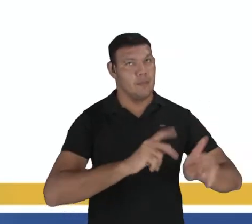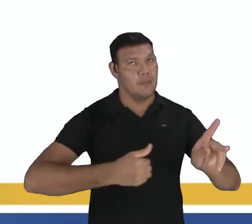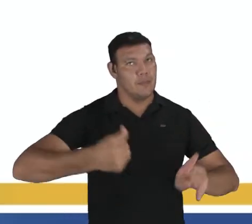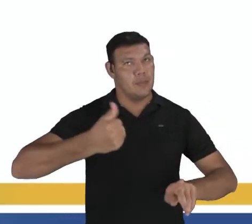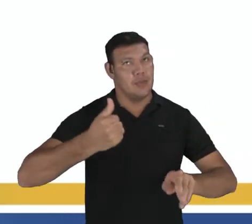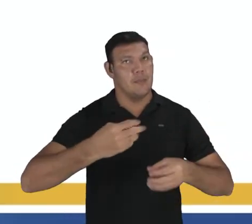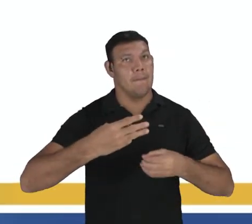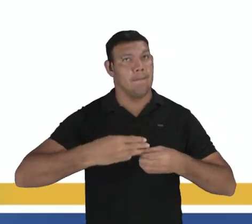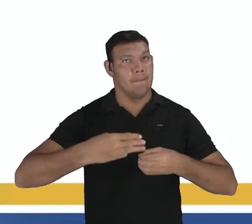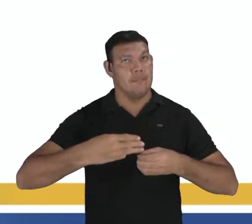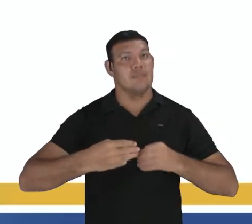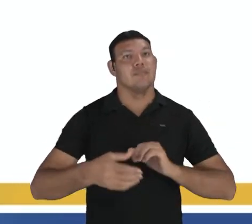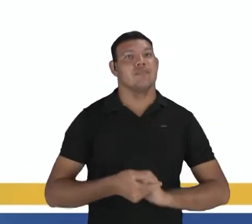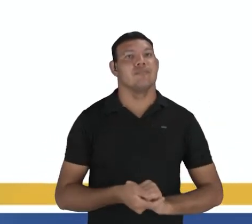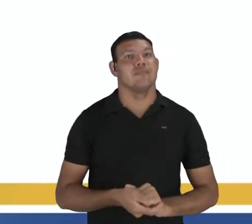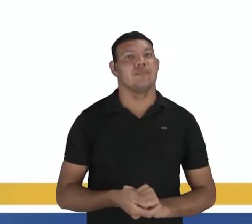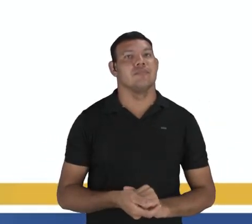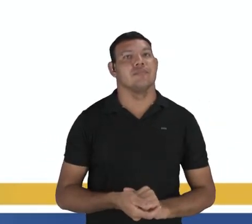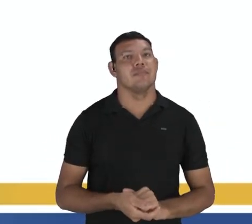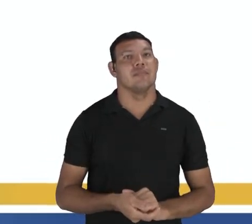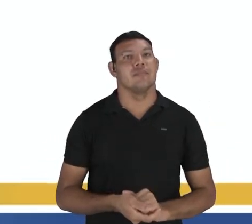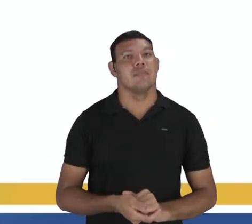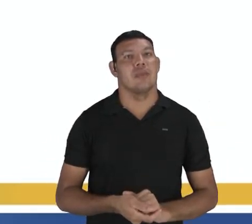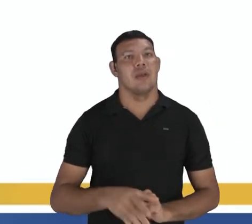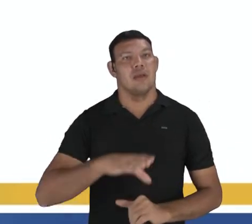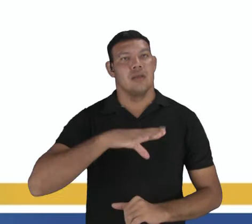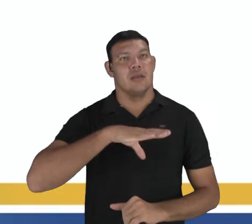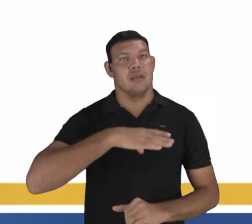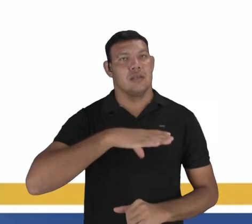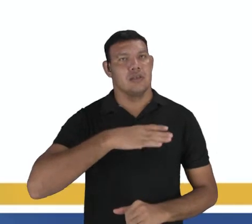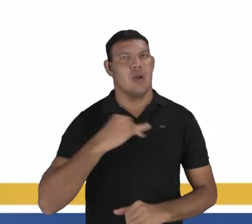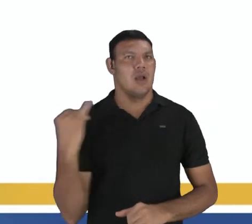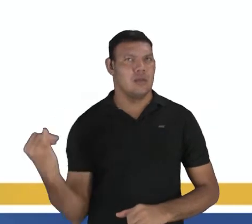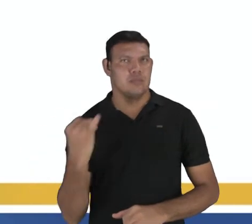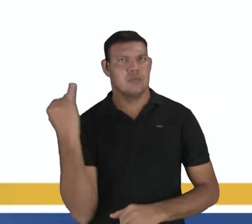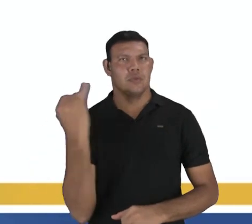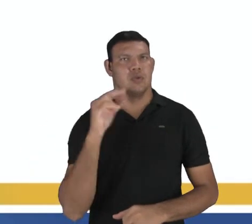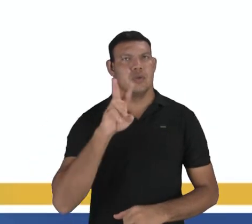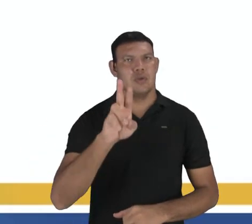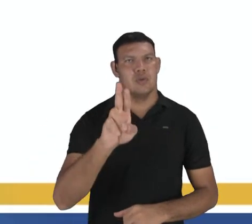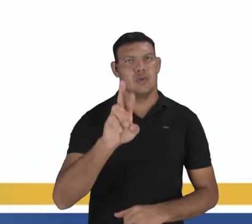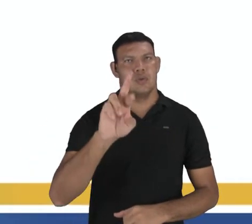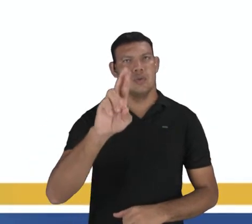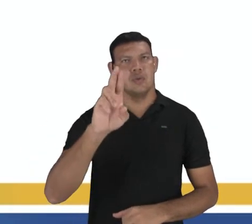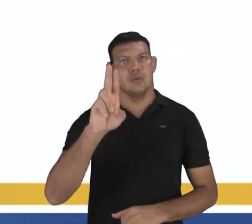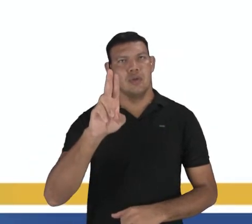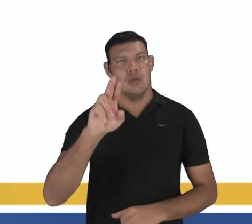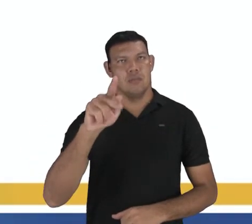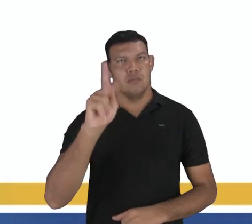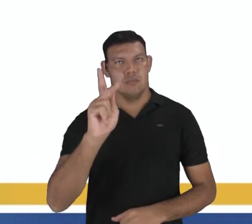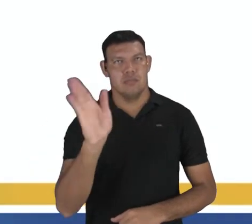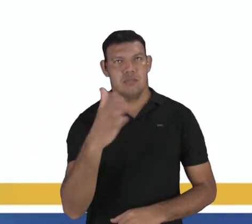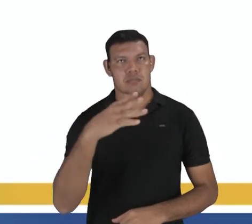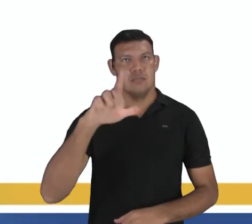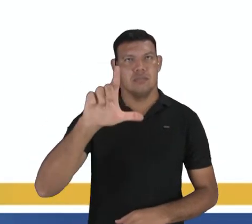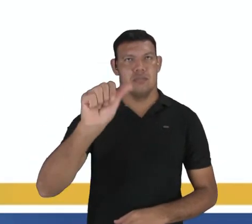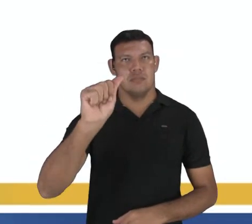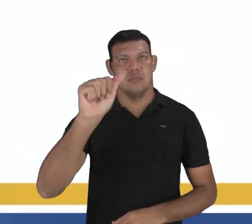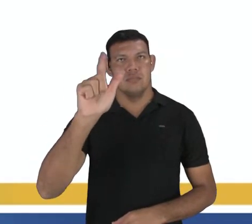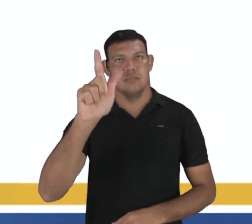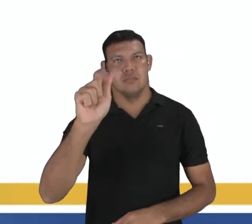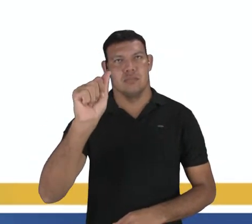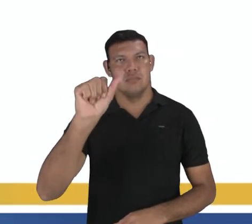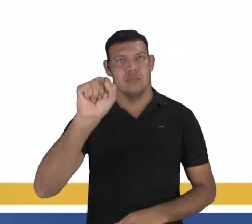e Nupir, né? As cidades, elas tinham autonomia religiosa, política, econômica, não existia